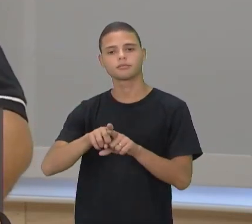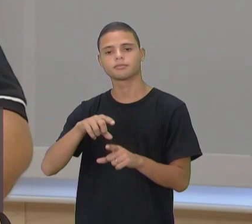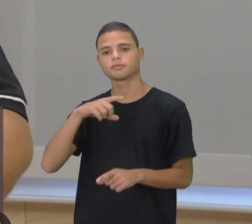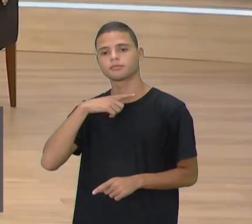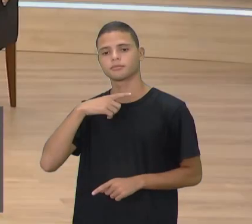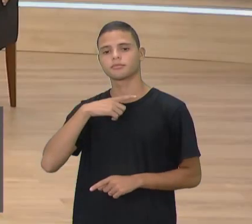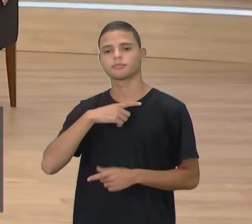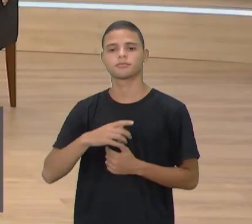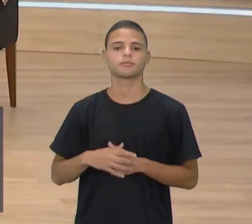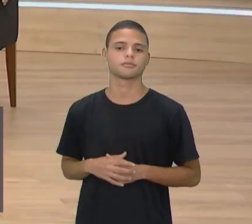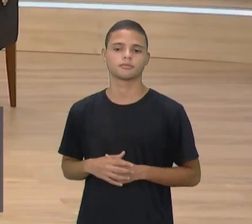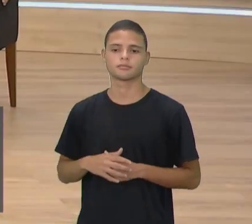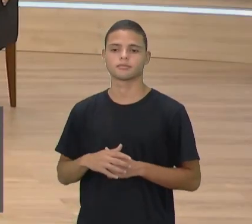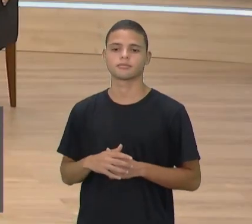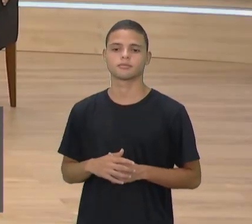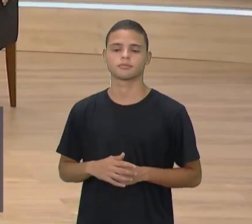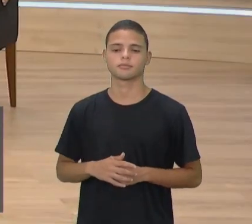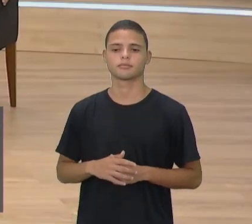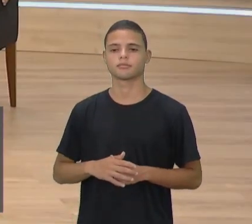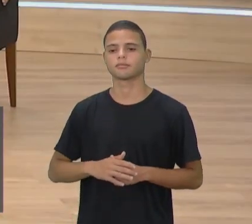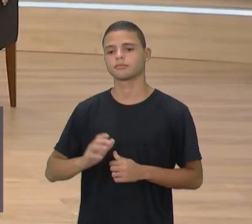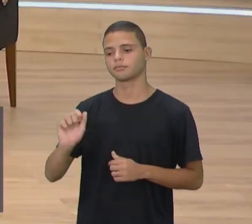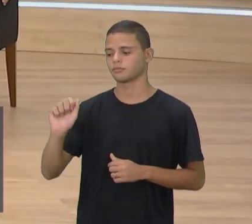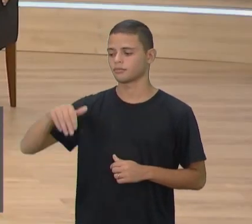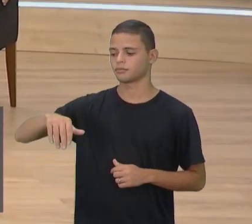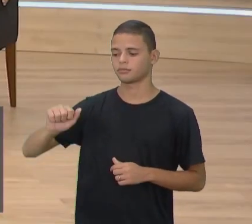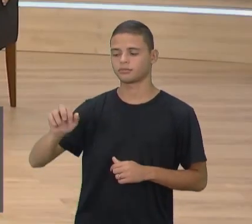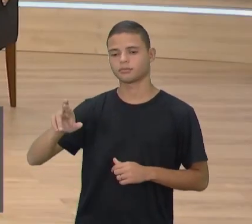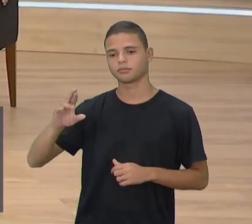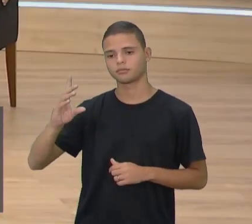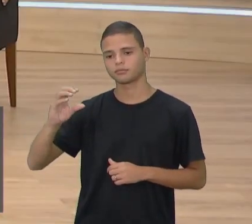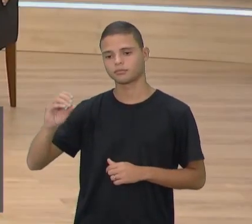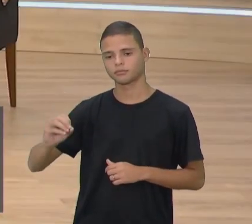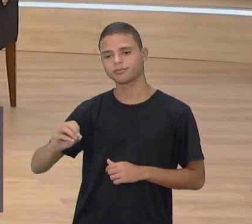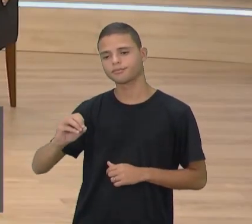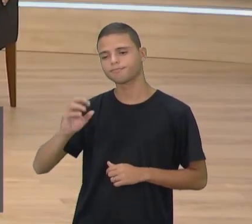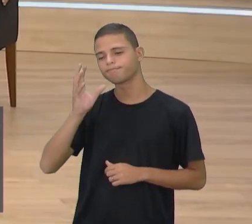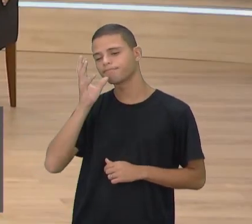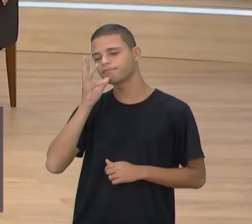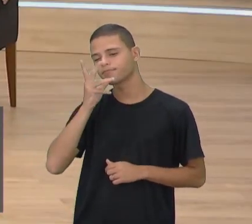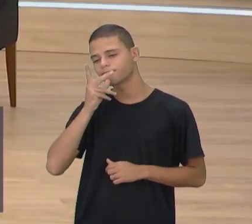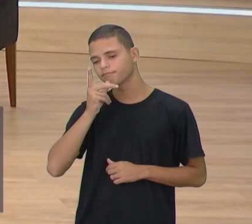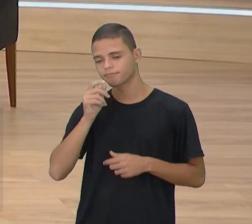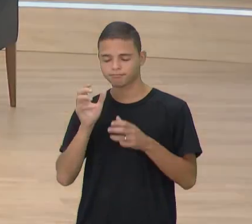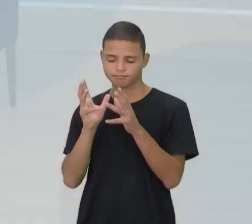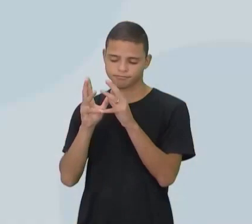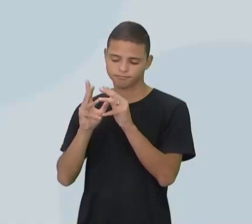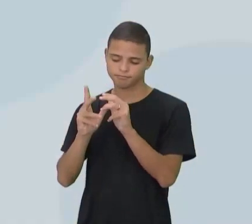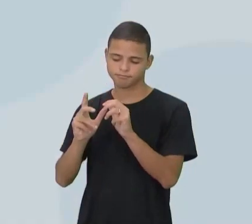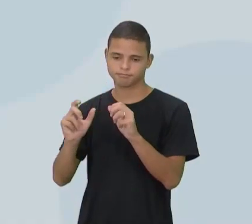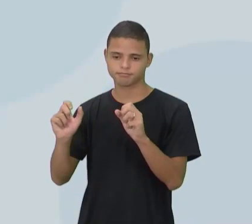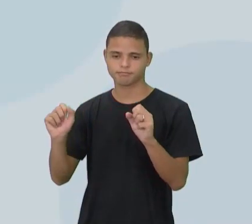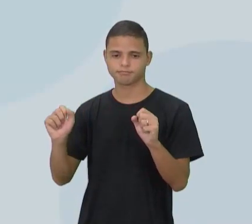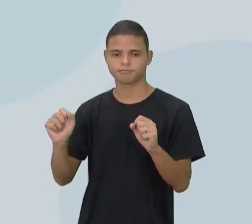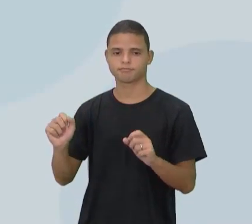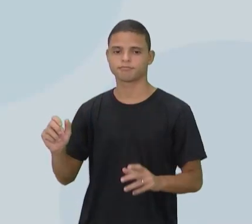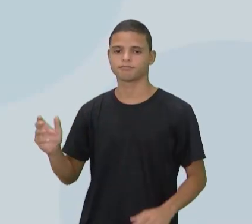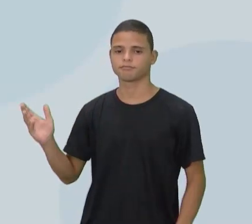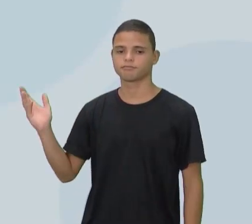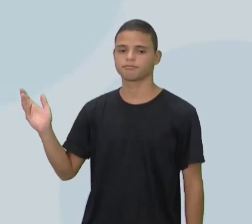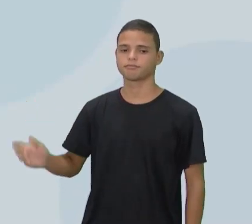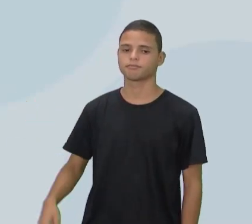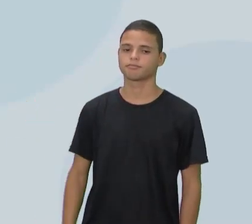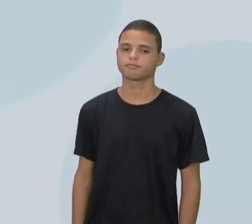aí que o amianto ele tem uma degradação lenta, né? A gente mostrando aí no